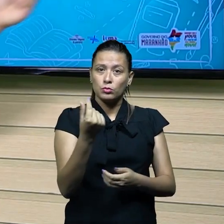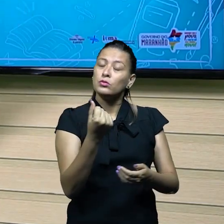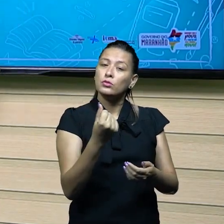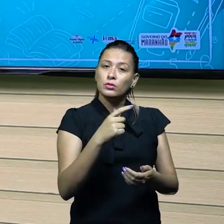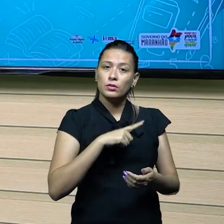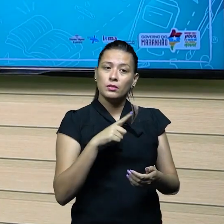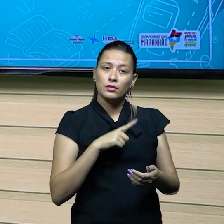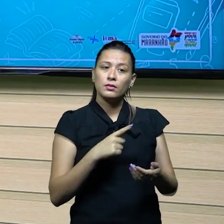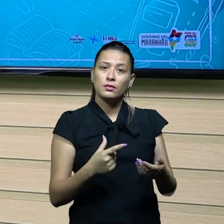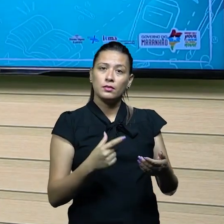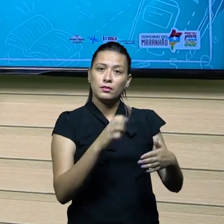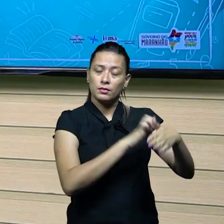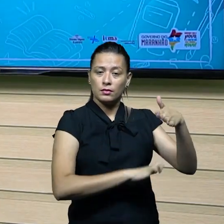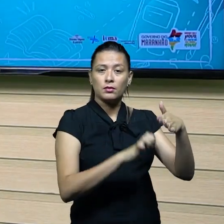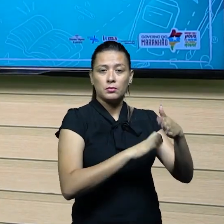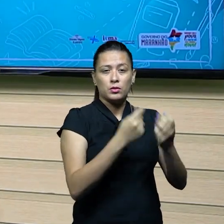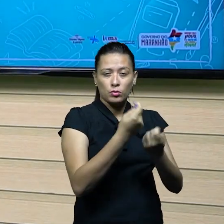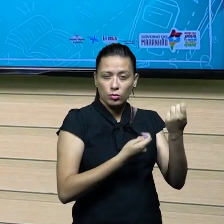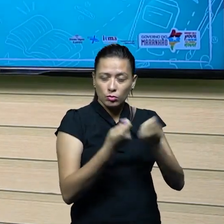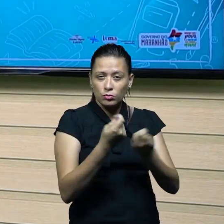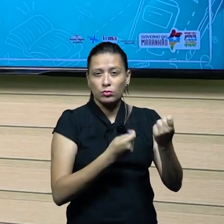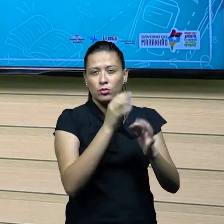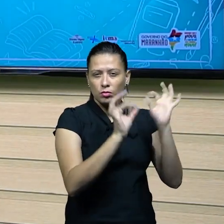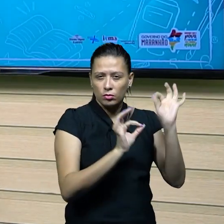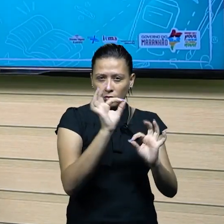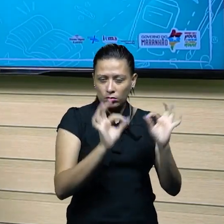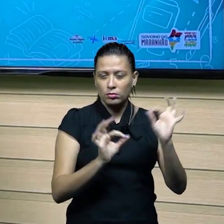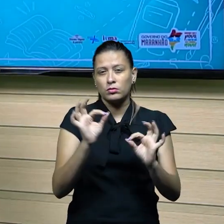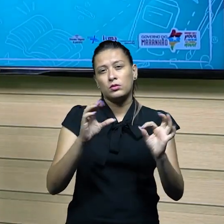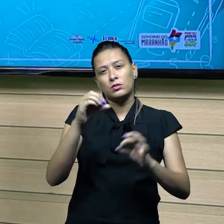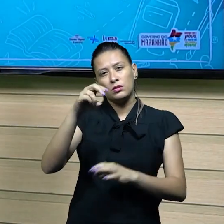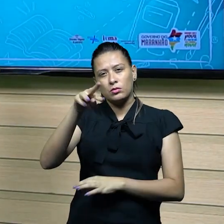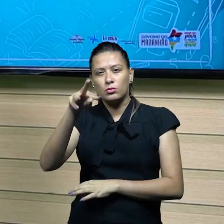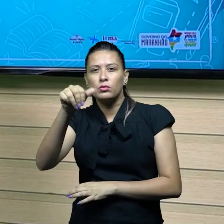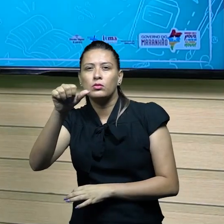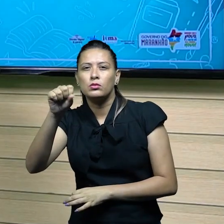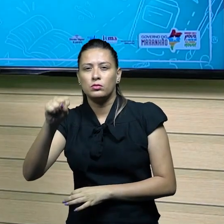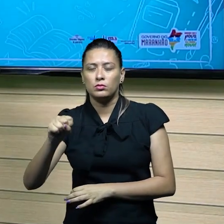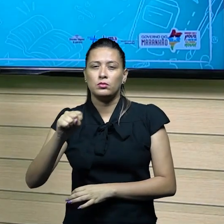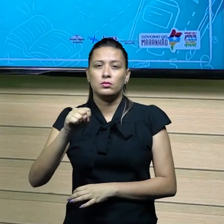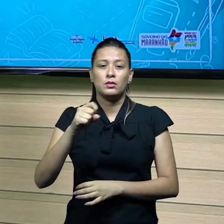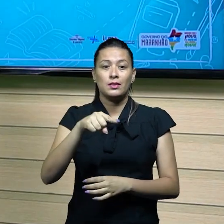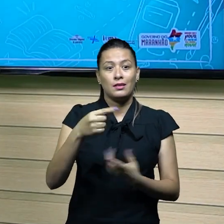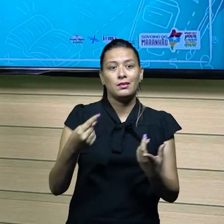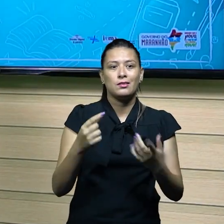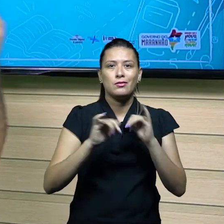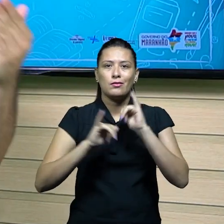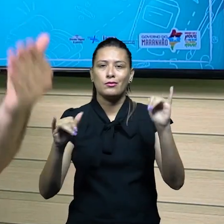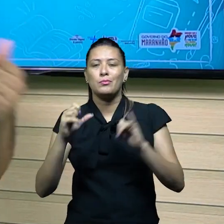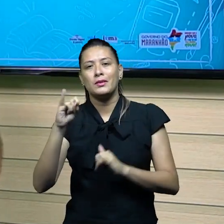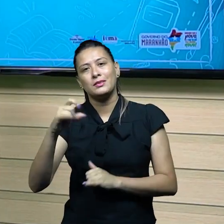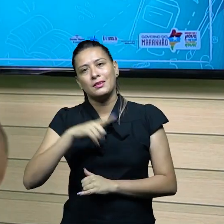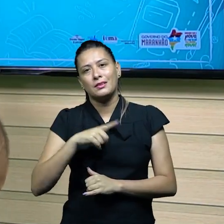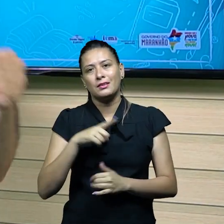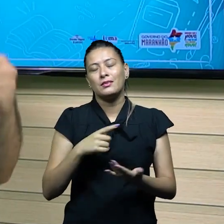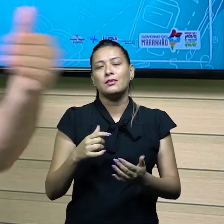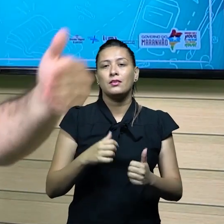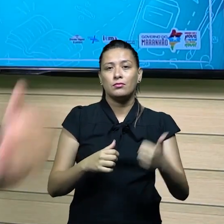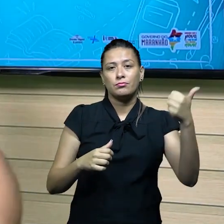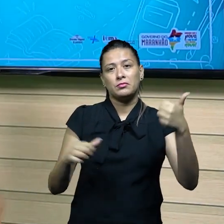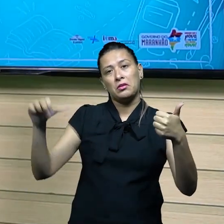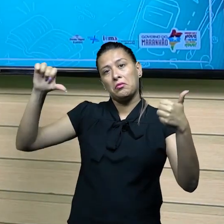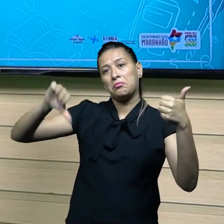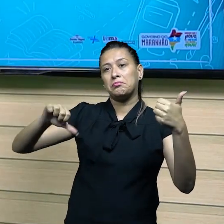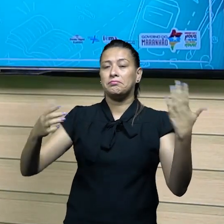organizo essas contas, ele vai me dizer se eu vou ter lucro ou prejuízo, sendo ele a curto ou a longo prazo. E o ideal é que a empresa, através desse controle, ela se